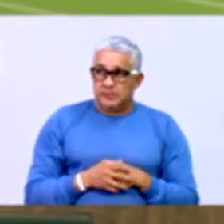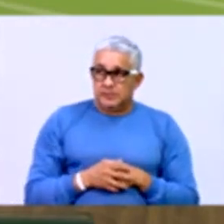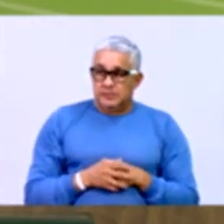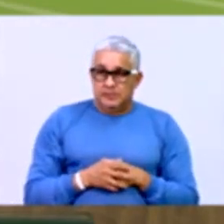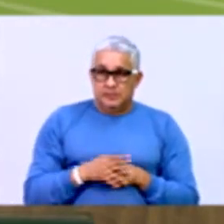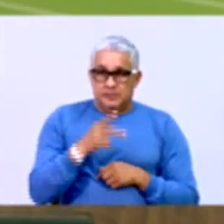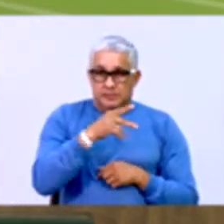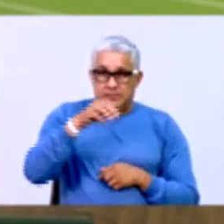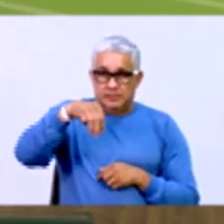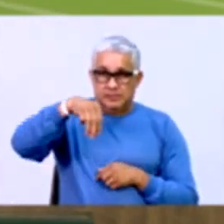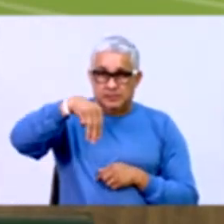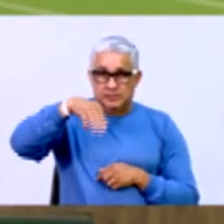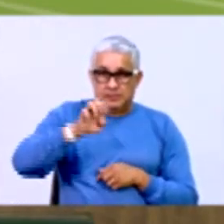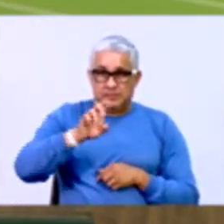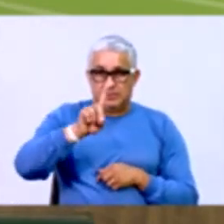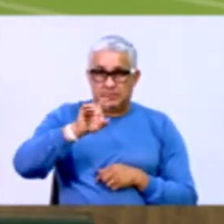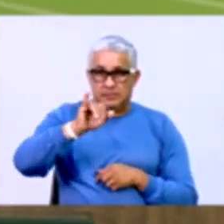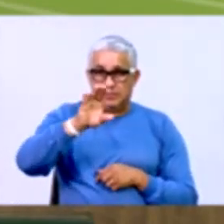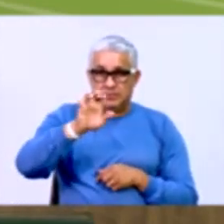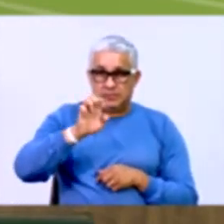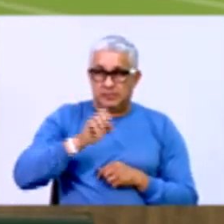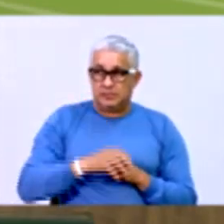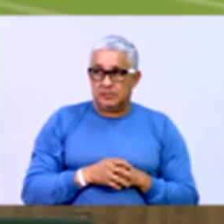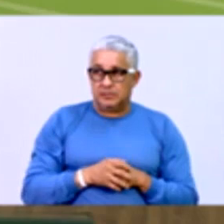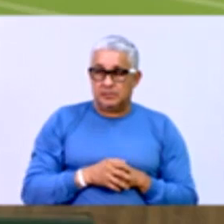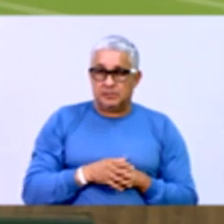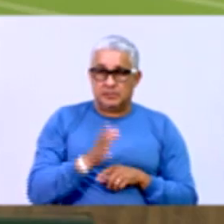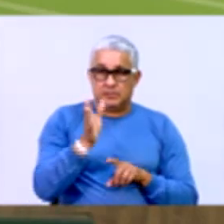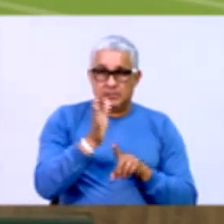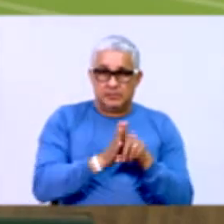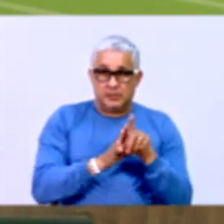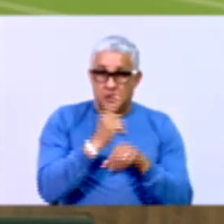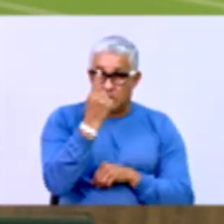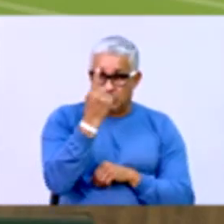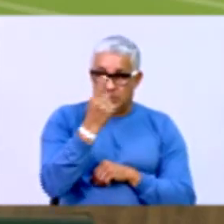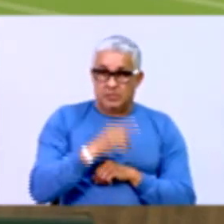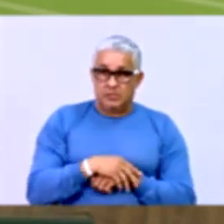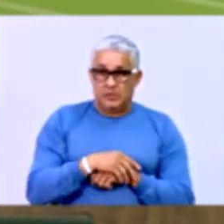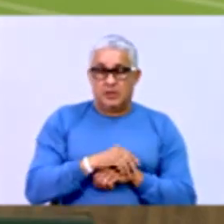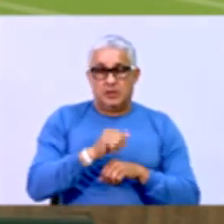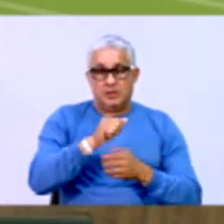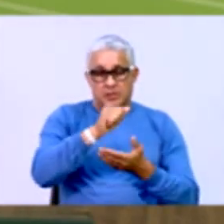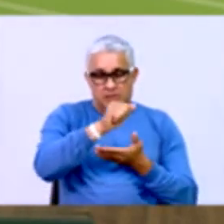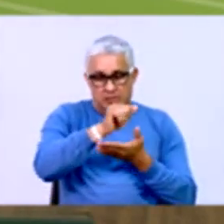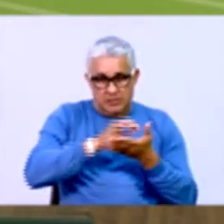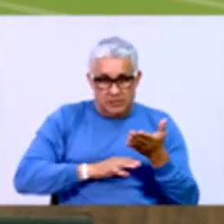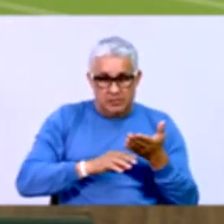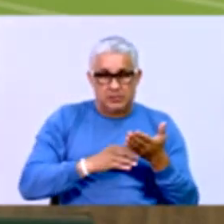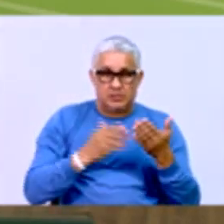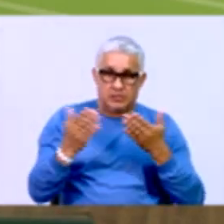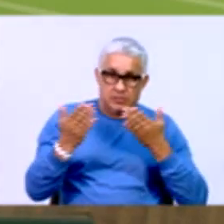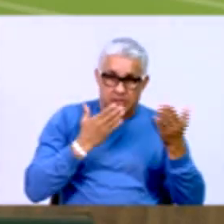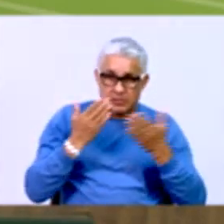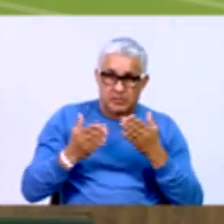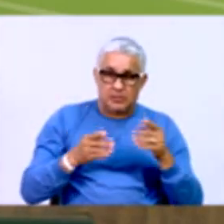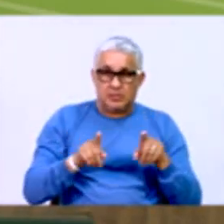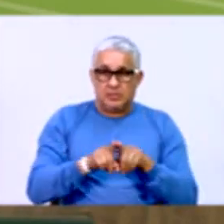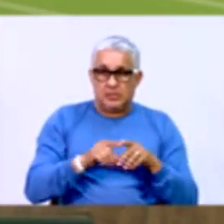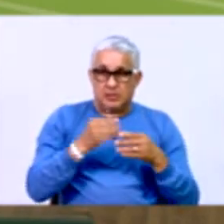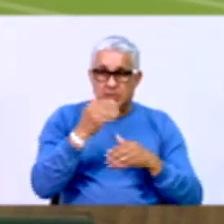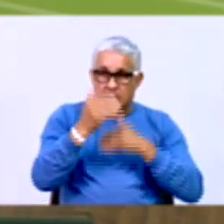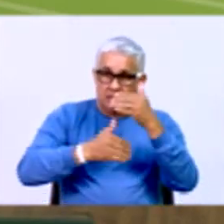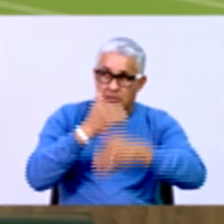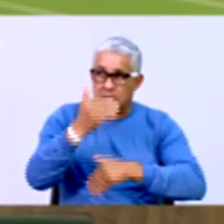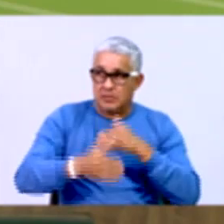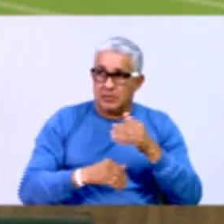Presidente Médici, a questão 1 é uma atividade, exame e avaliação de procedimentos,